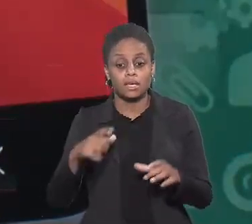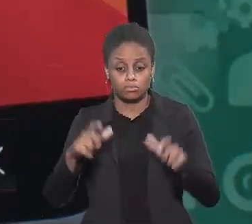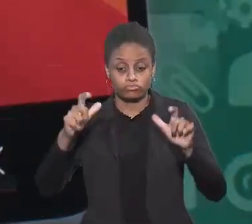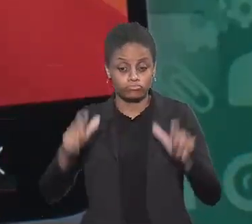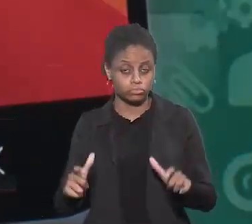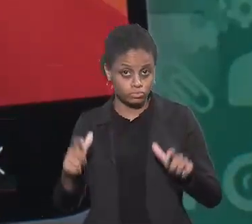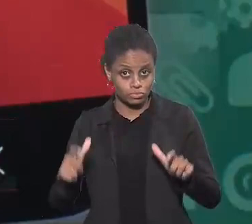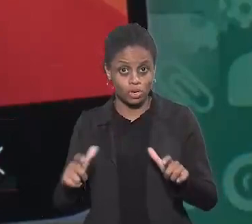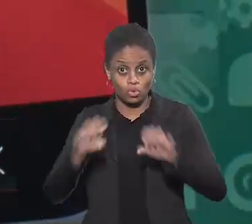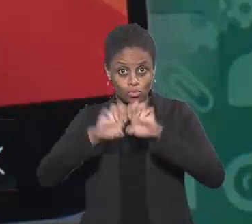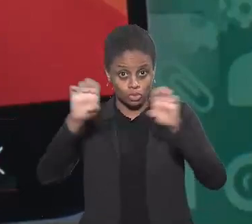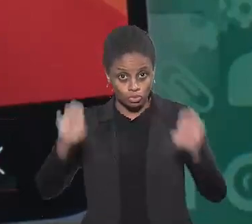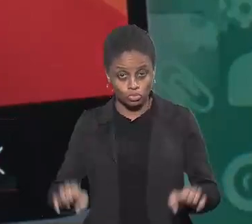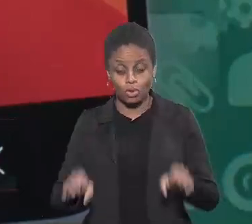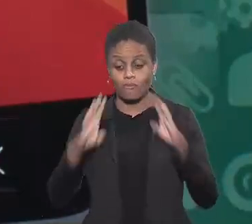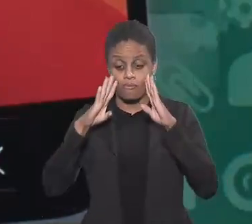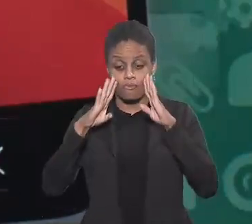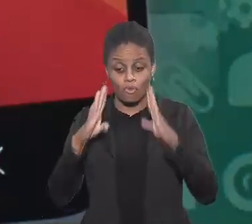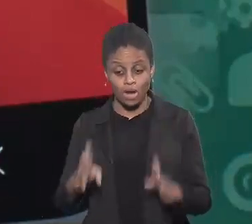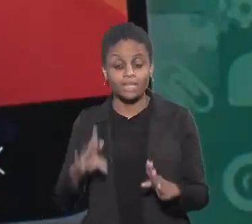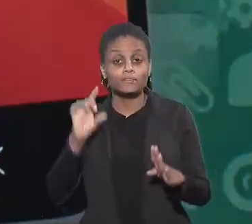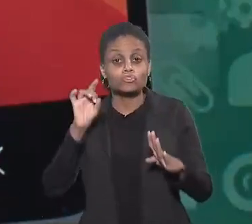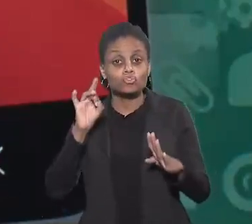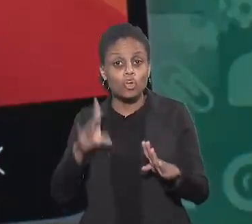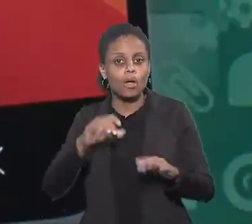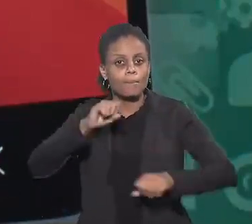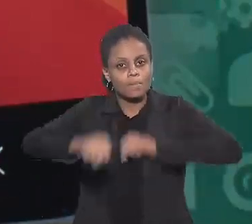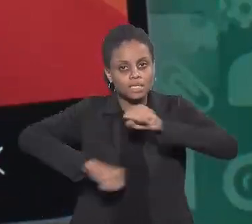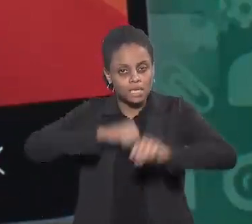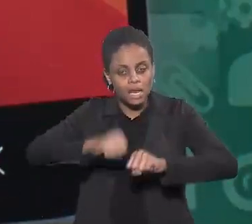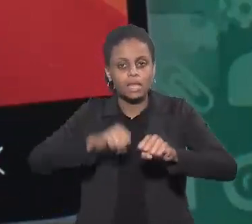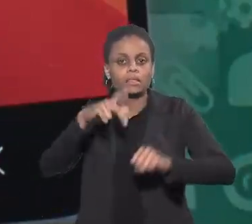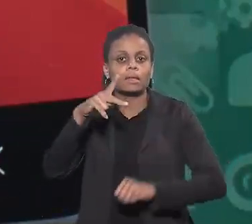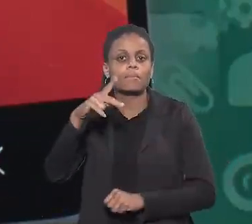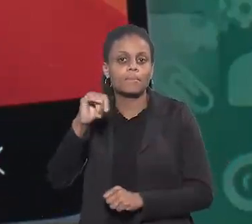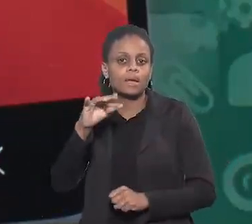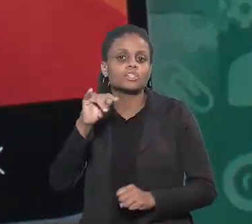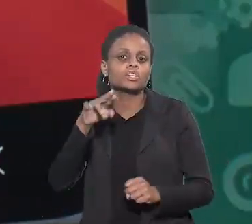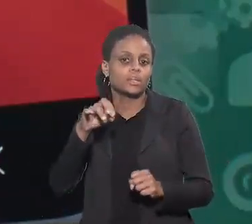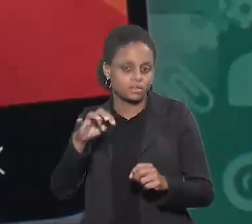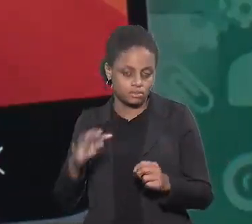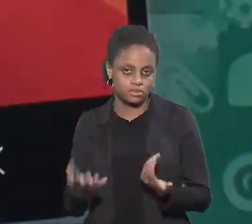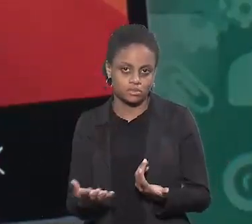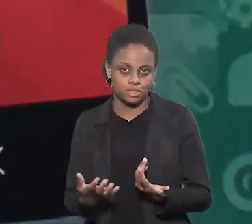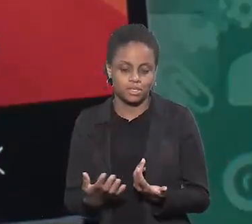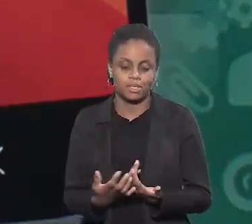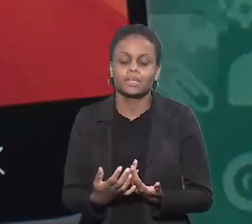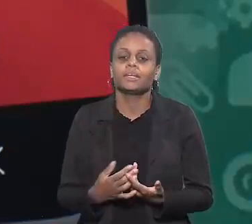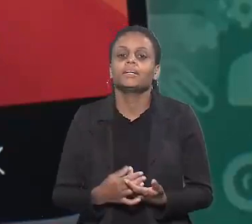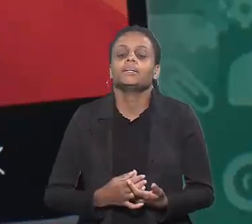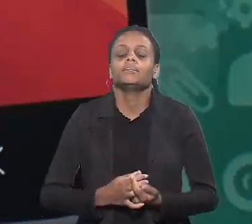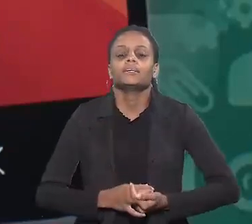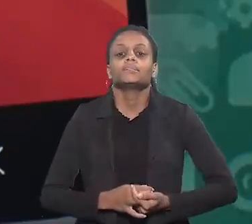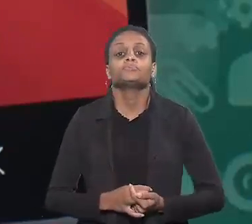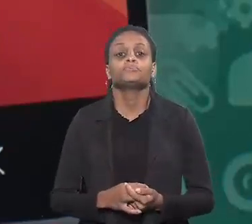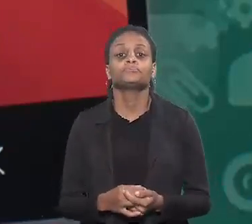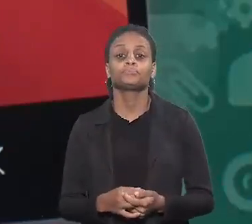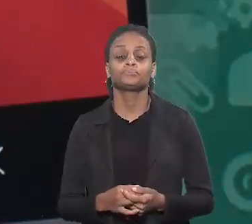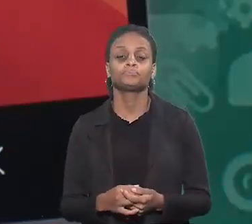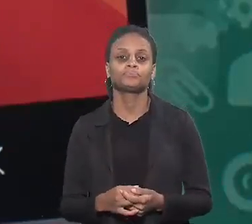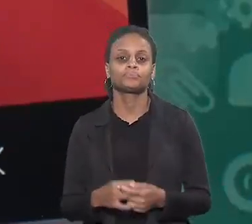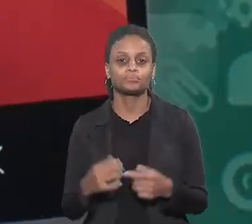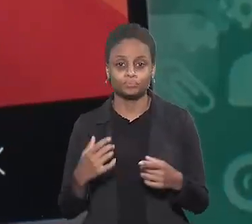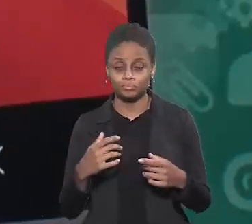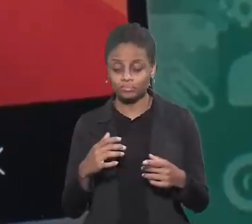ambiente dedicado, uma infraestrutura dedicada ao patinete e à bicicleta. Na maior parte dos casos, a gente não tem essa